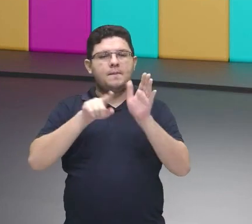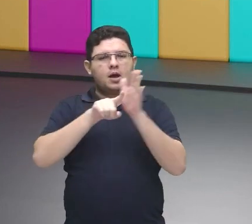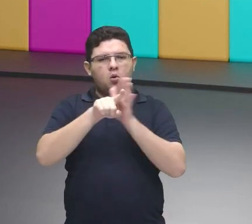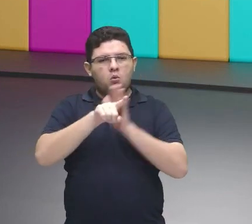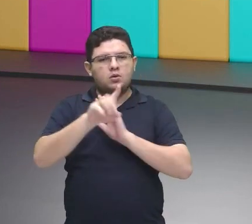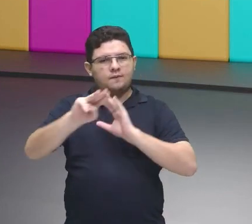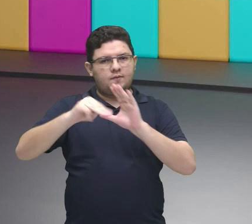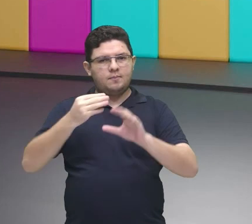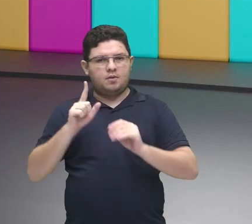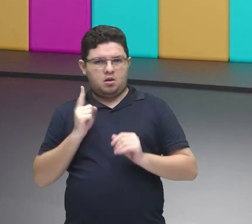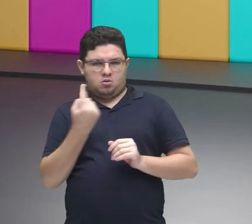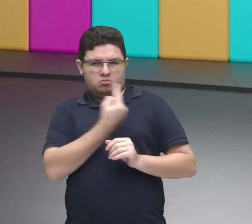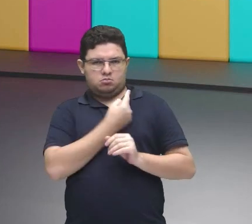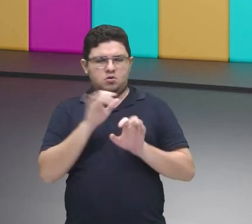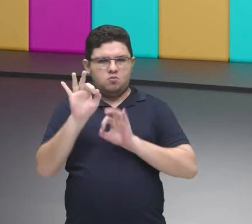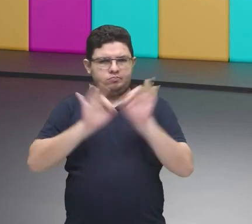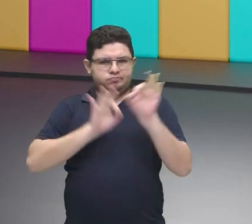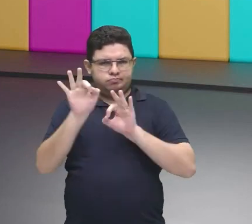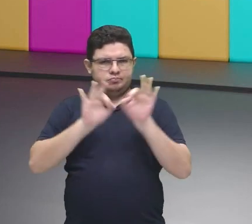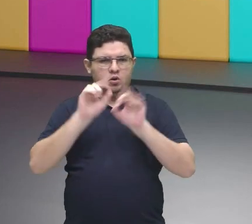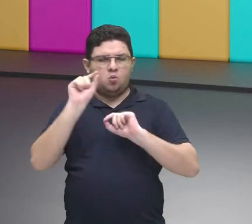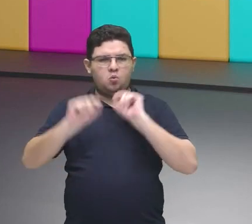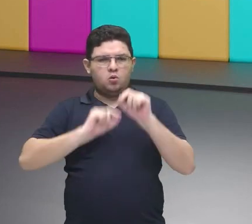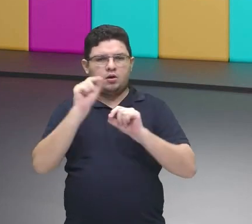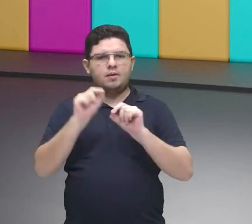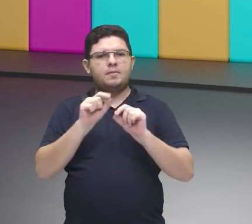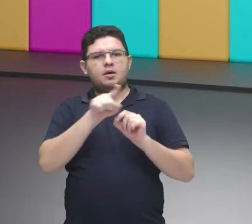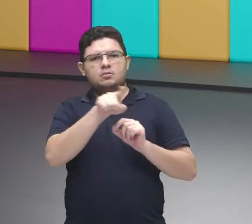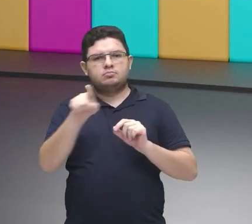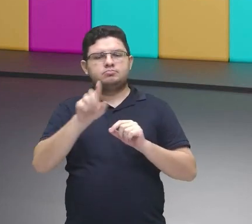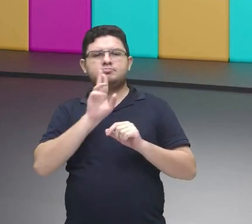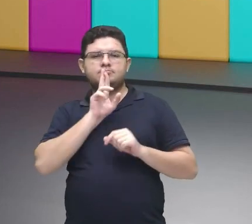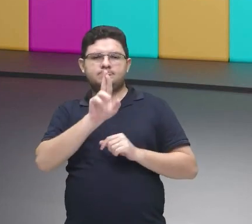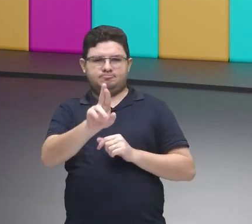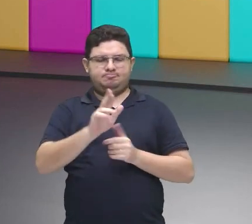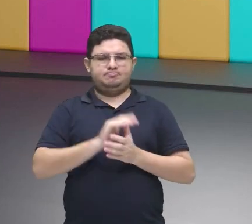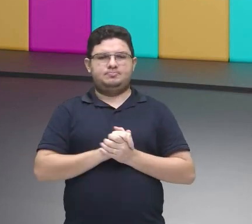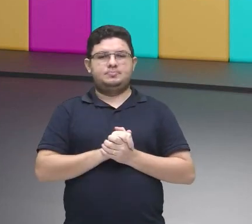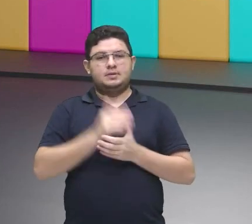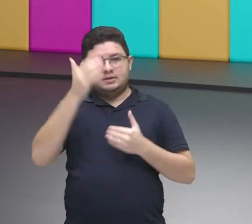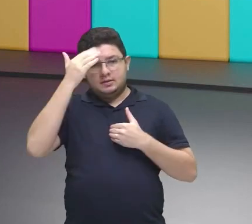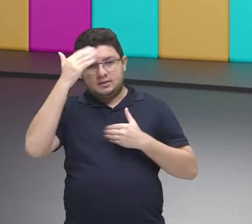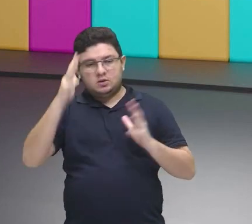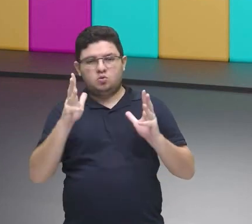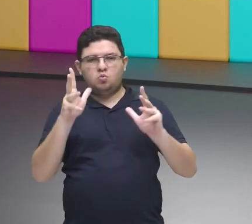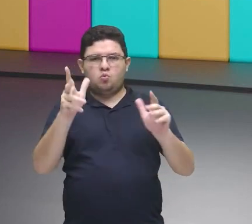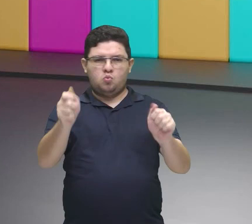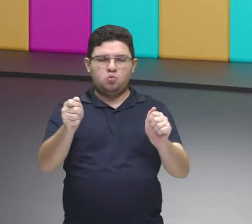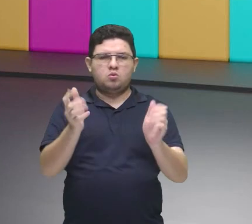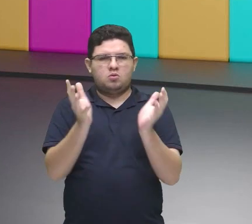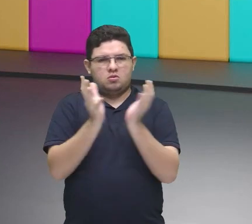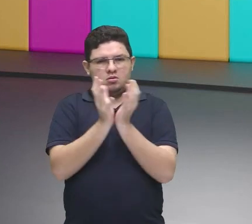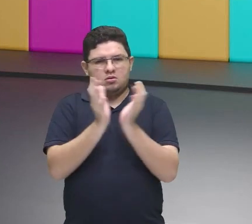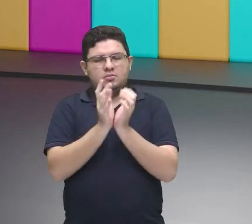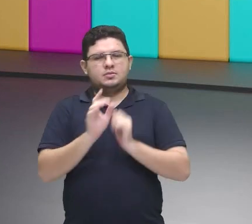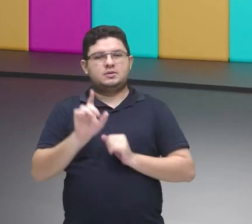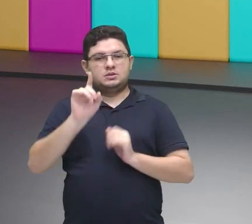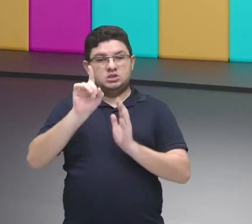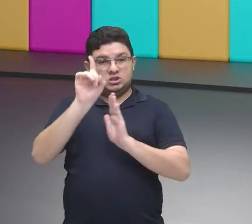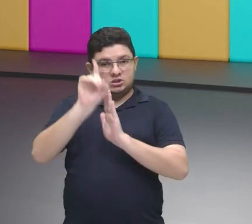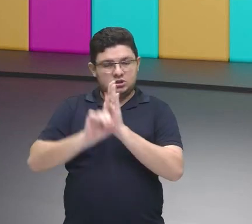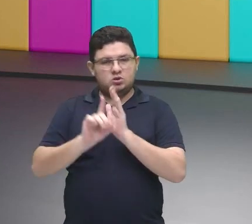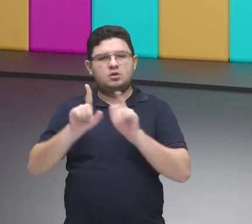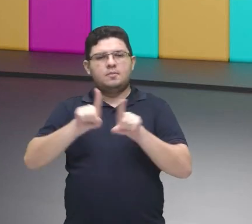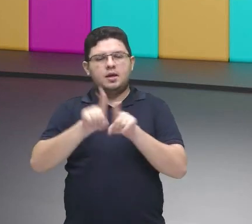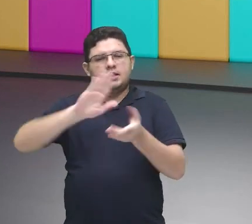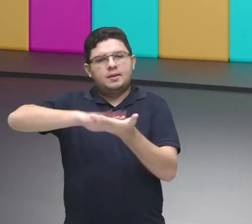nós, que com certeza nós vamos trazer tudo e responder para vocês. Agradeço toda a equipe aqui, a direção do programa, os nossos intérpretes